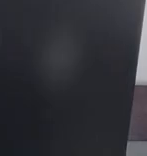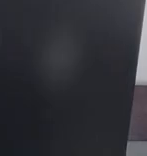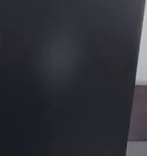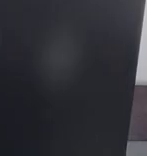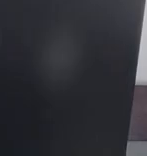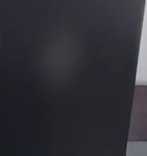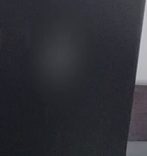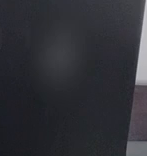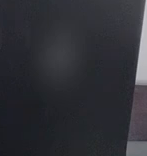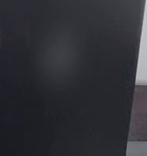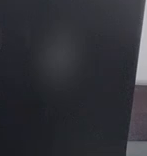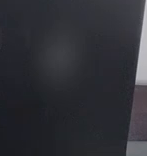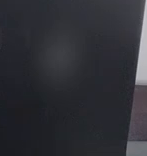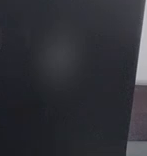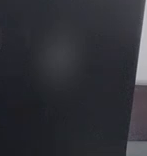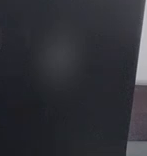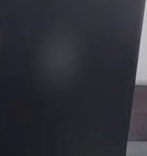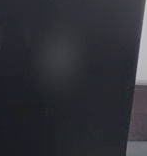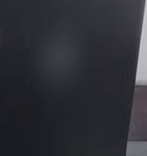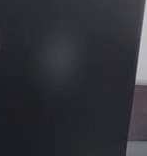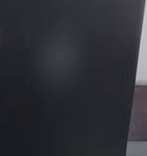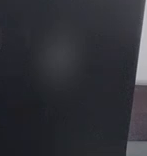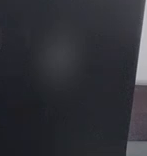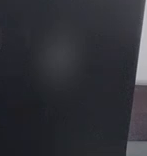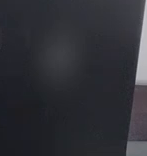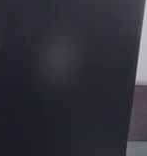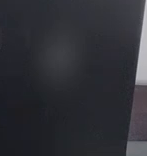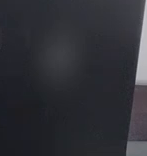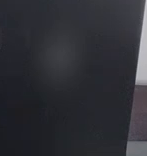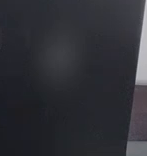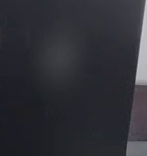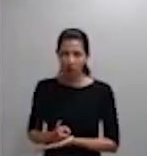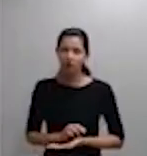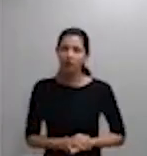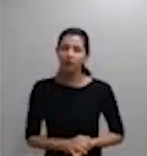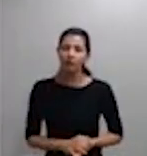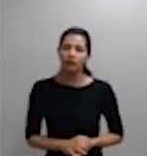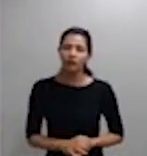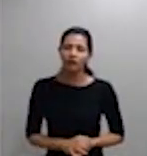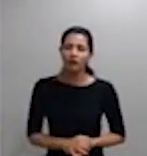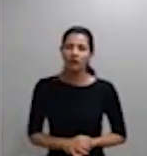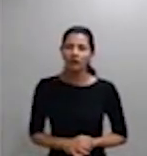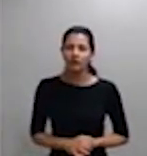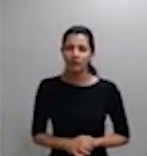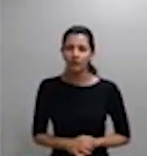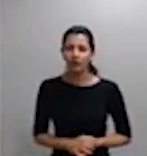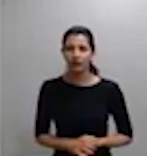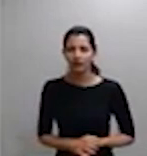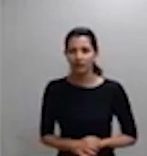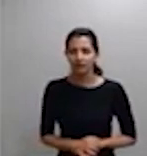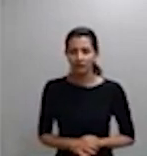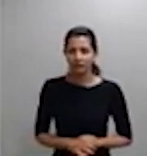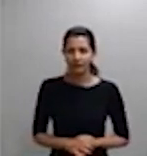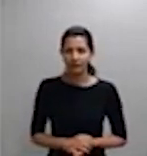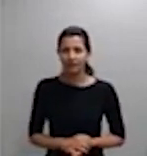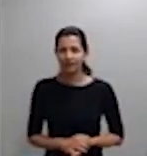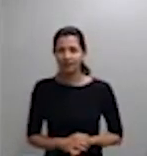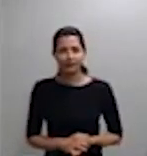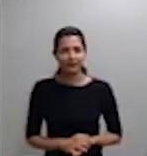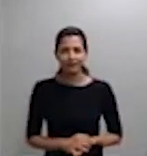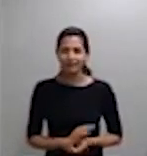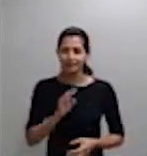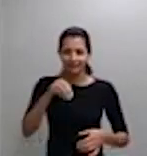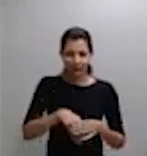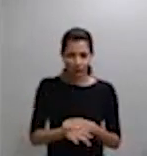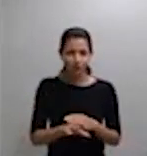Superior Tribunal de Justiça anula a condenação por improbidade de ex-prefeitos de Porto Alegre. Os ministros da primeira turma julgaram o caso que teve origem